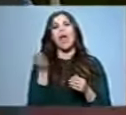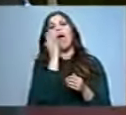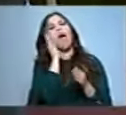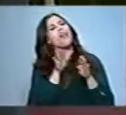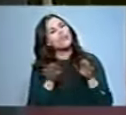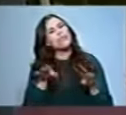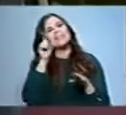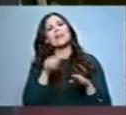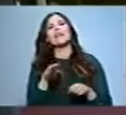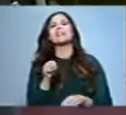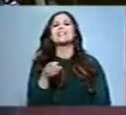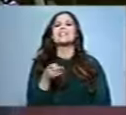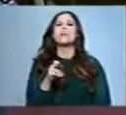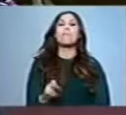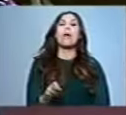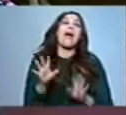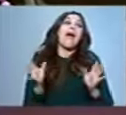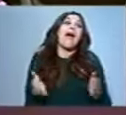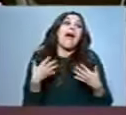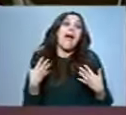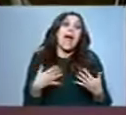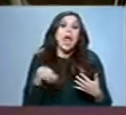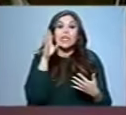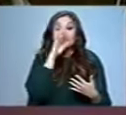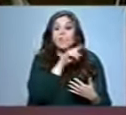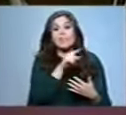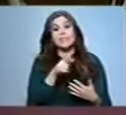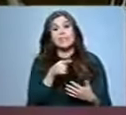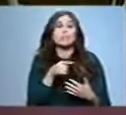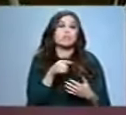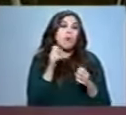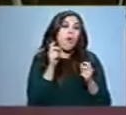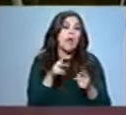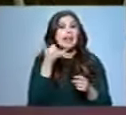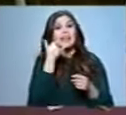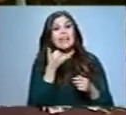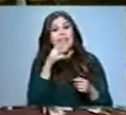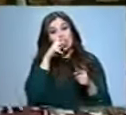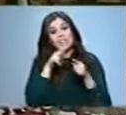caminha e spa. E agora, se não se importa, liga durante o